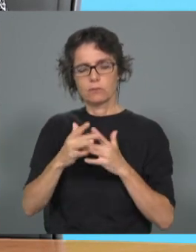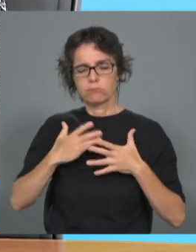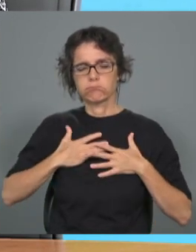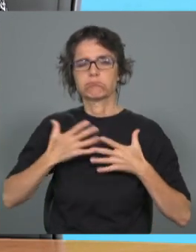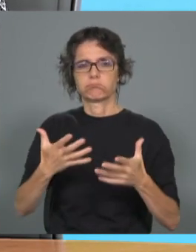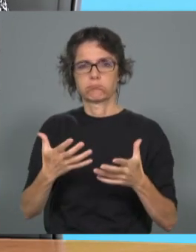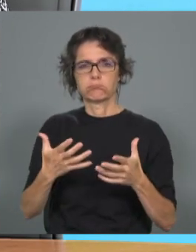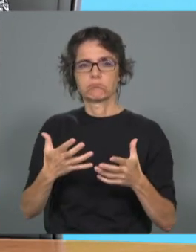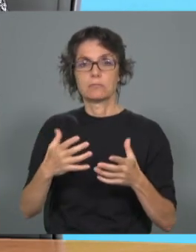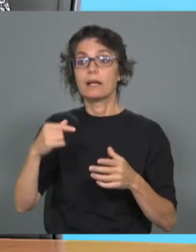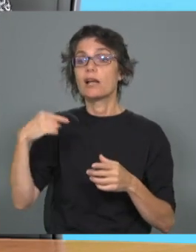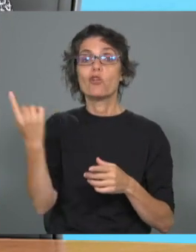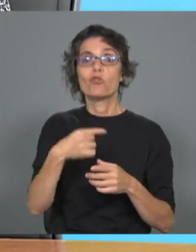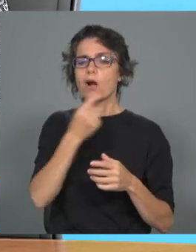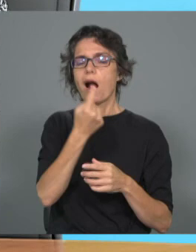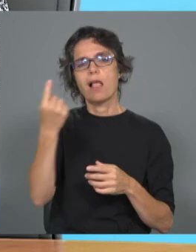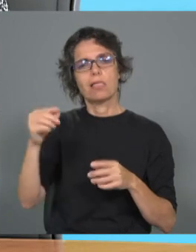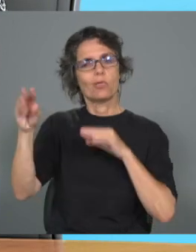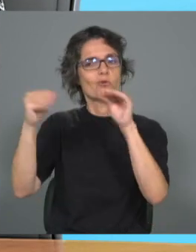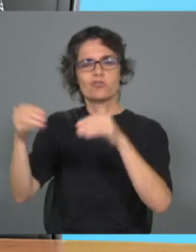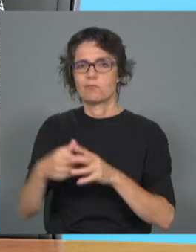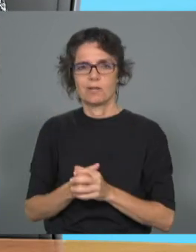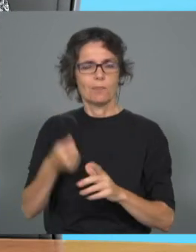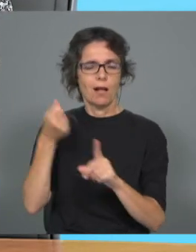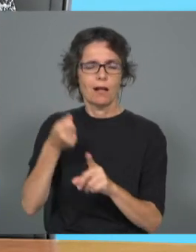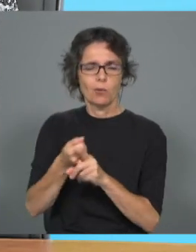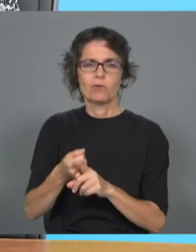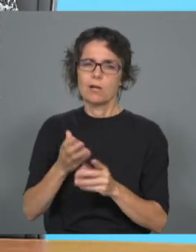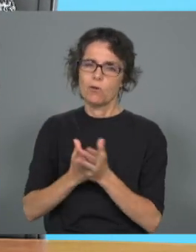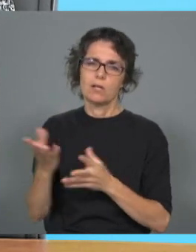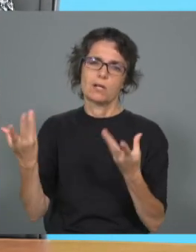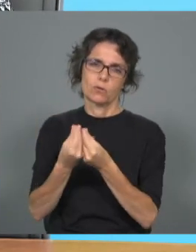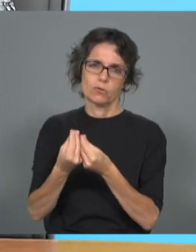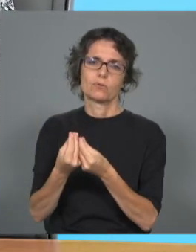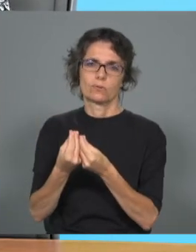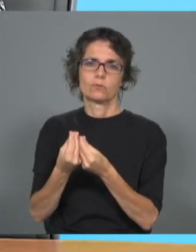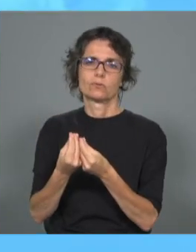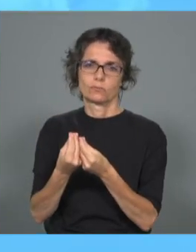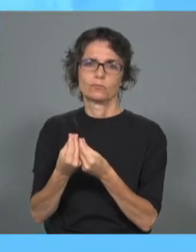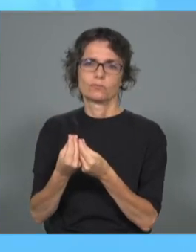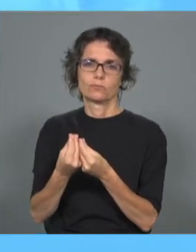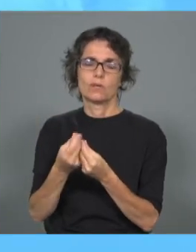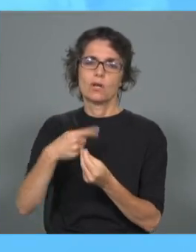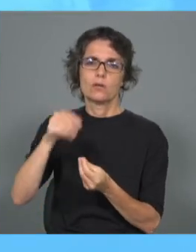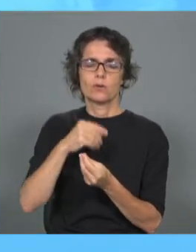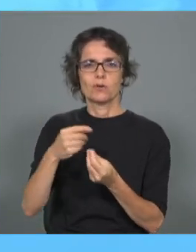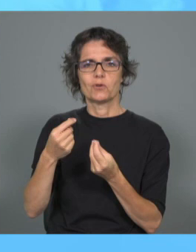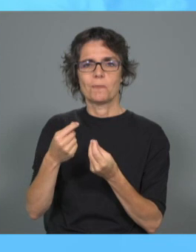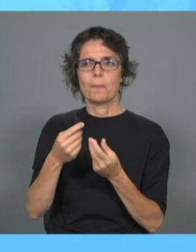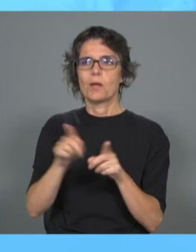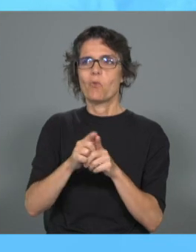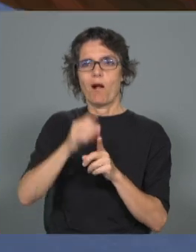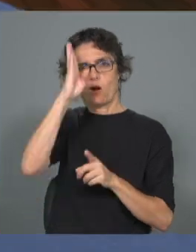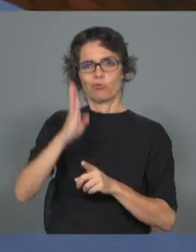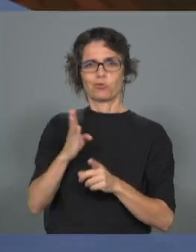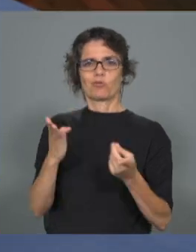interpelação a não desistirmos da luta e a combatermos, a aceitarmos isso e aprendermos com os soldados, aprendermos com os atletas